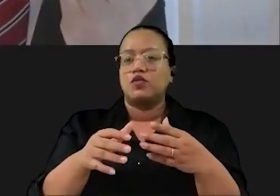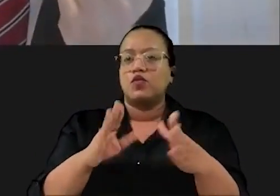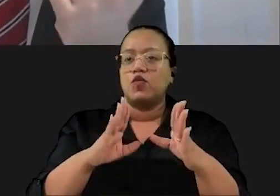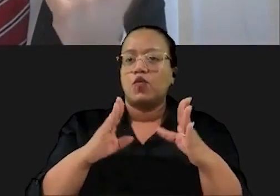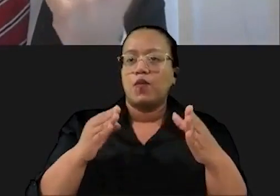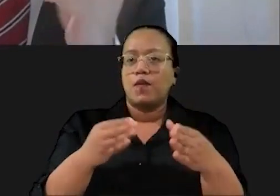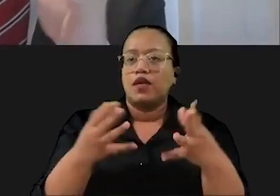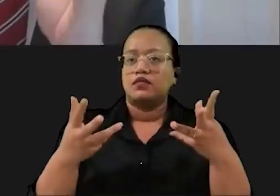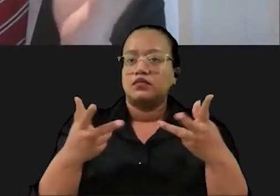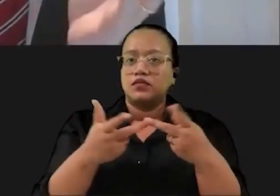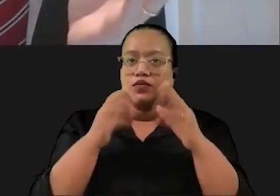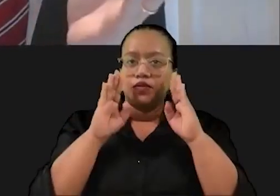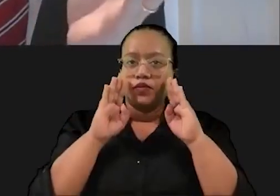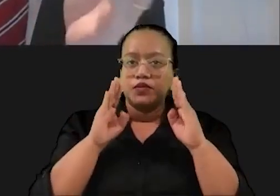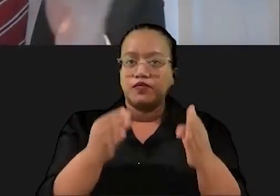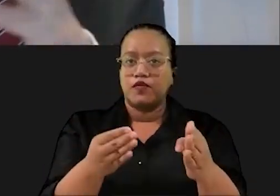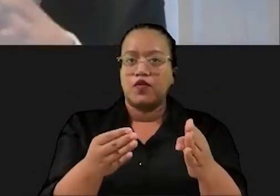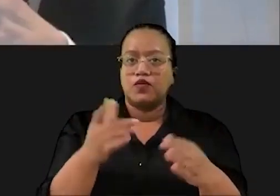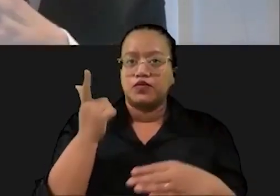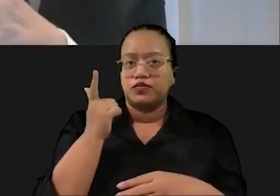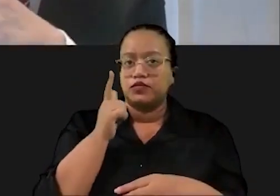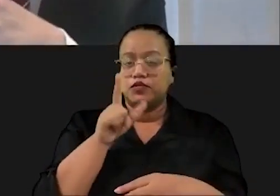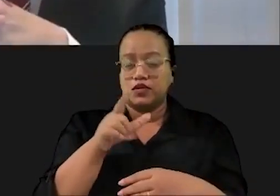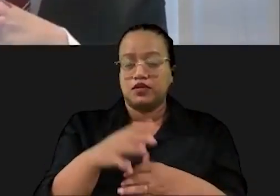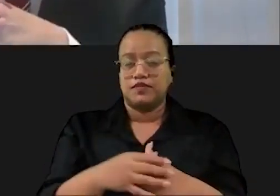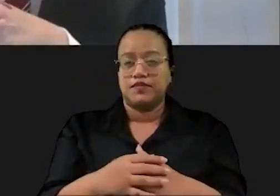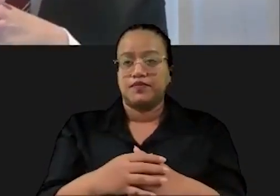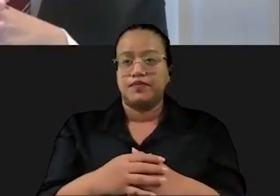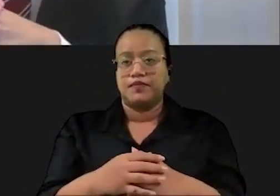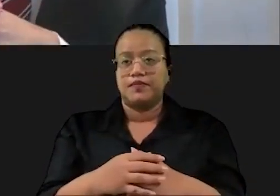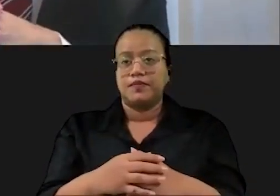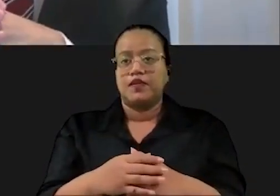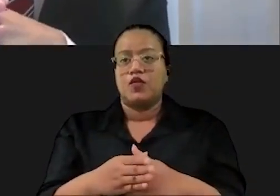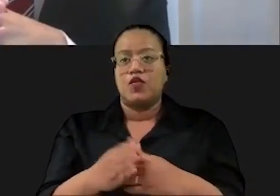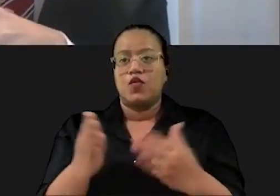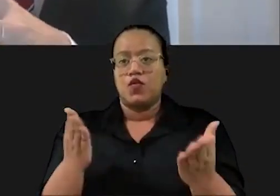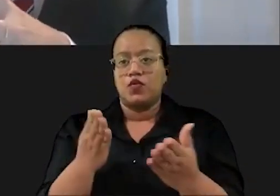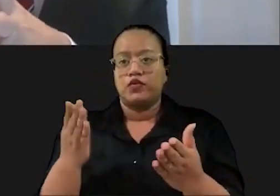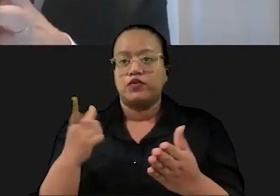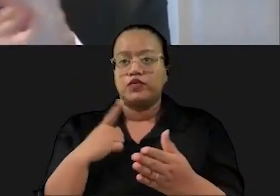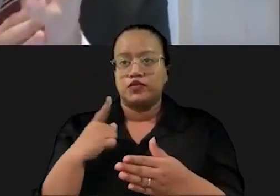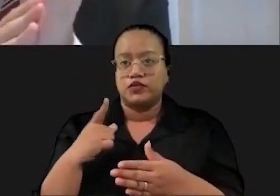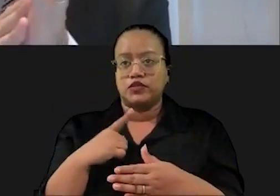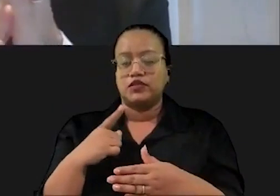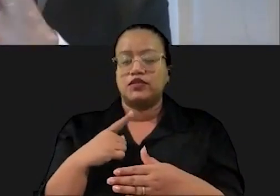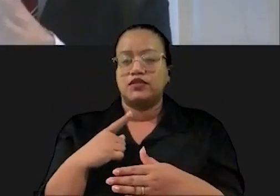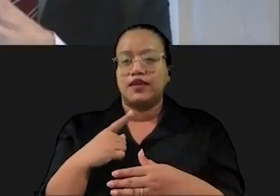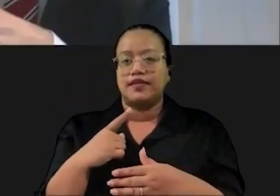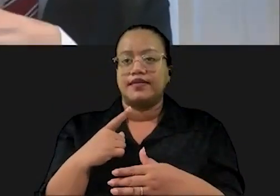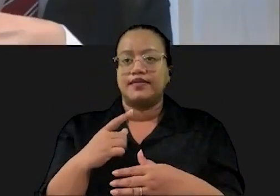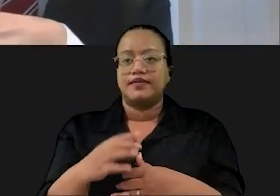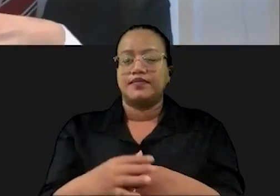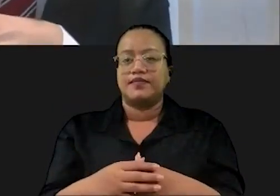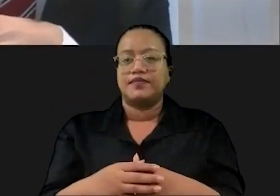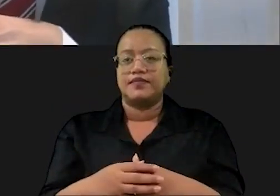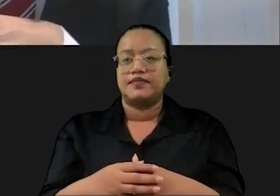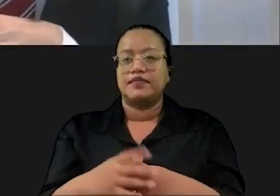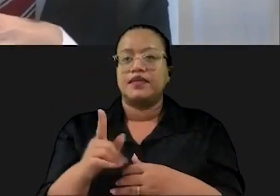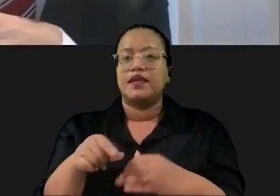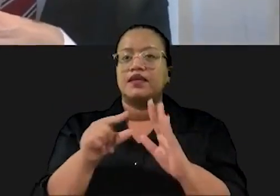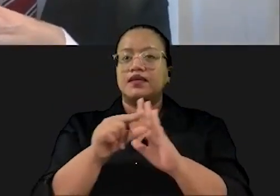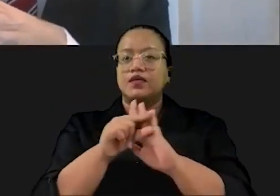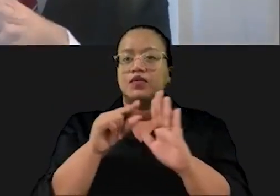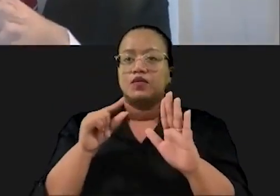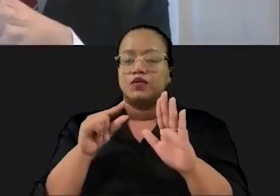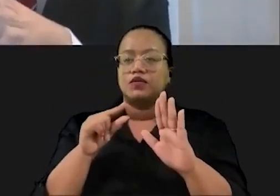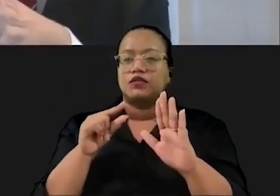tem, então, hoje, essa pauta pensão, com os processos inseridos, cujos critérios de elegibilidade são os seguintes: controvérsia